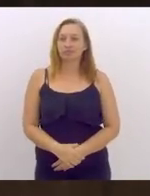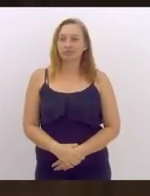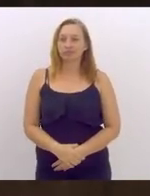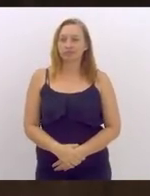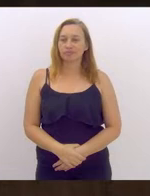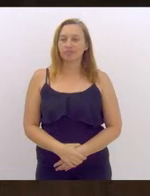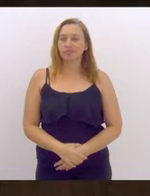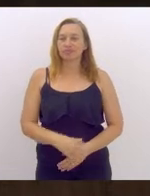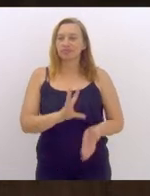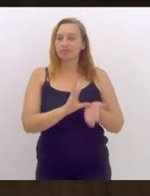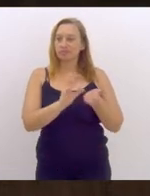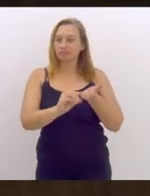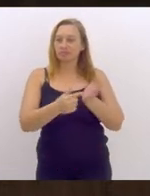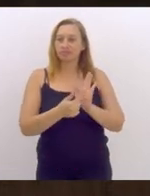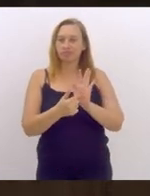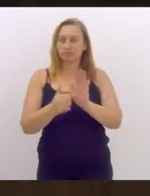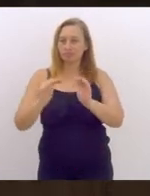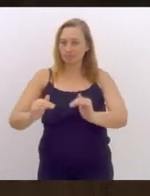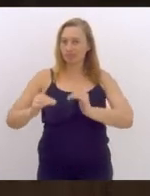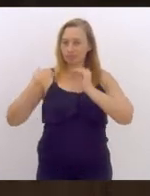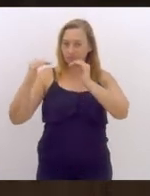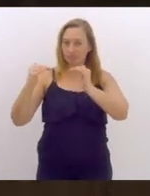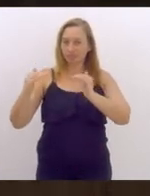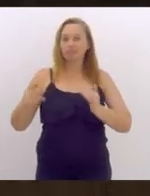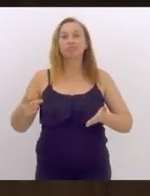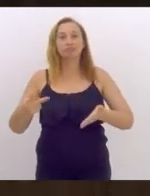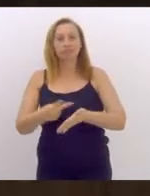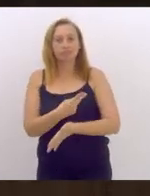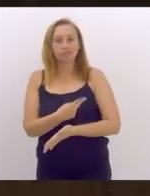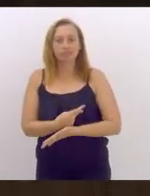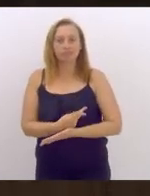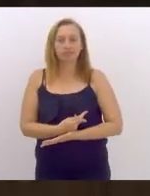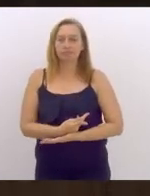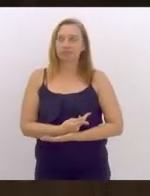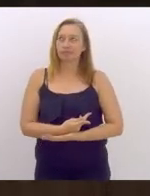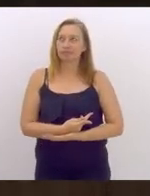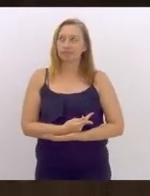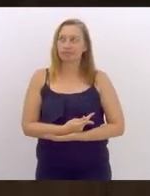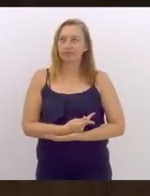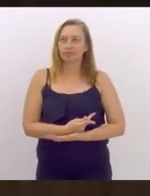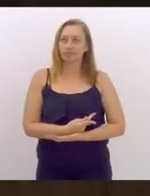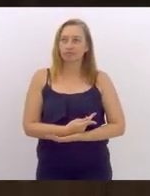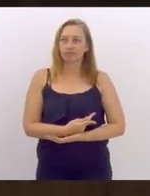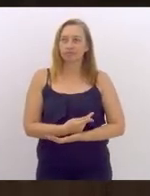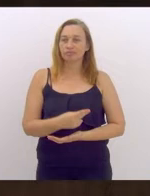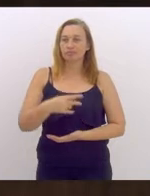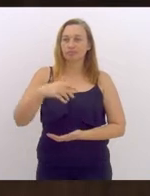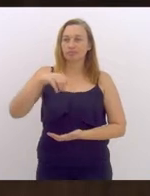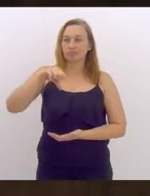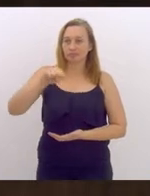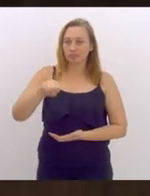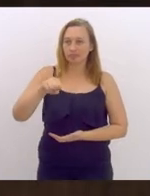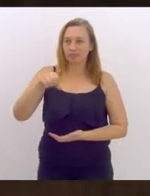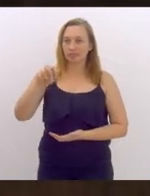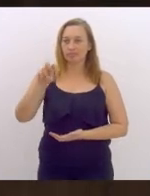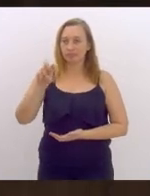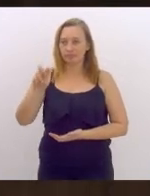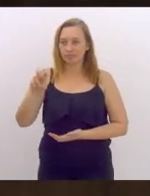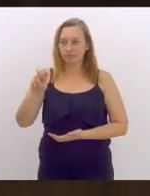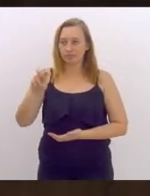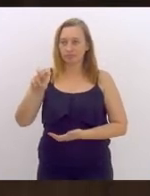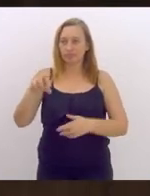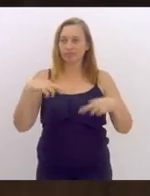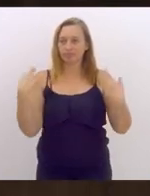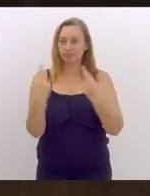a ata reflete com exatidão o ocorrido na octagésima quinta